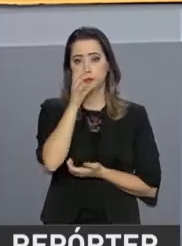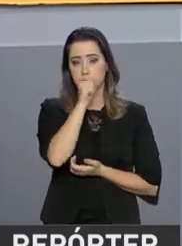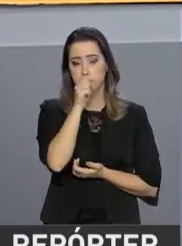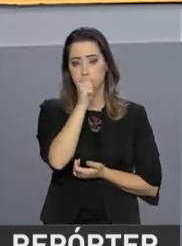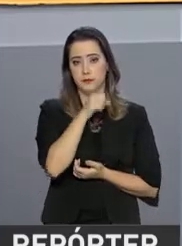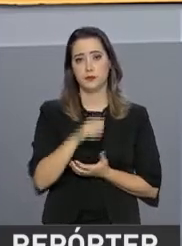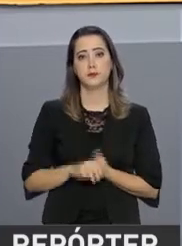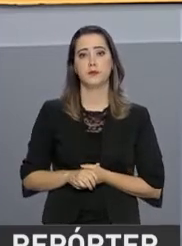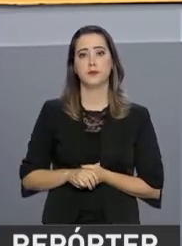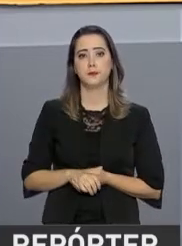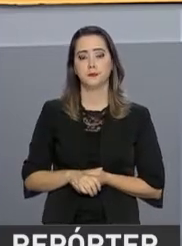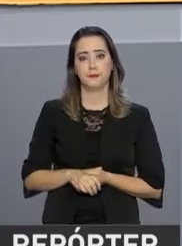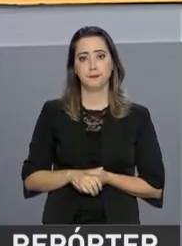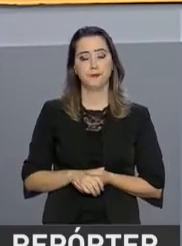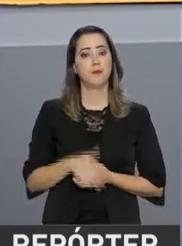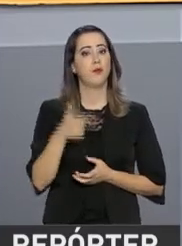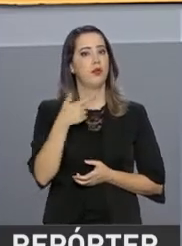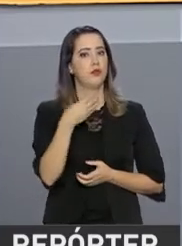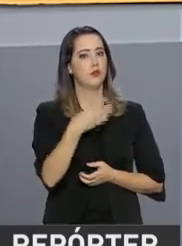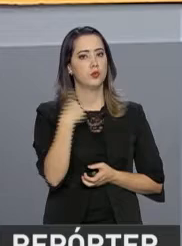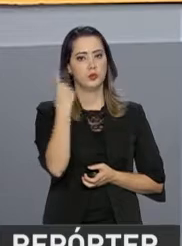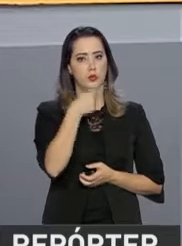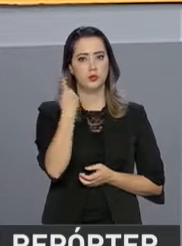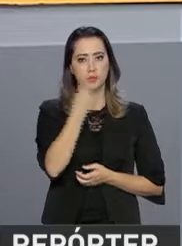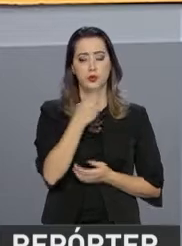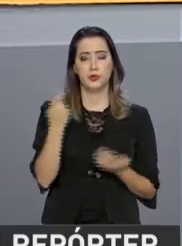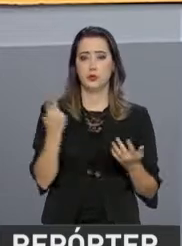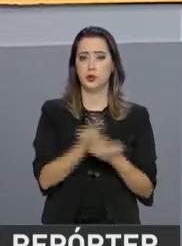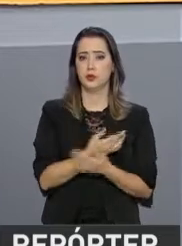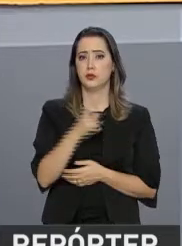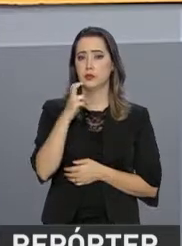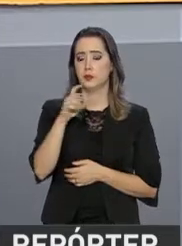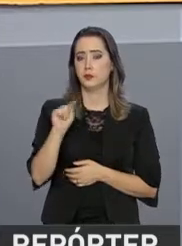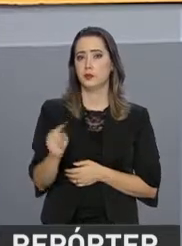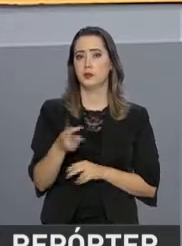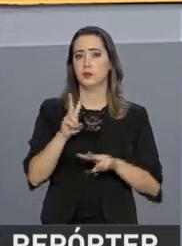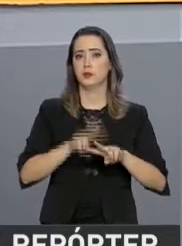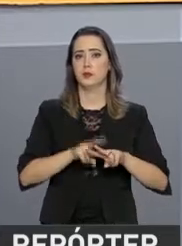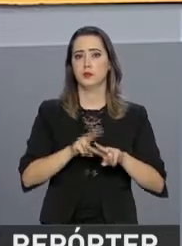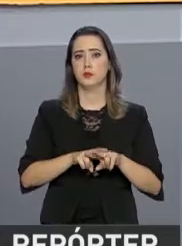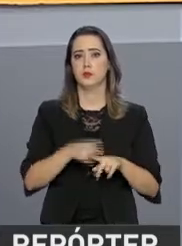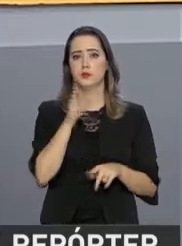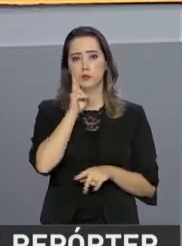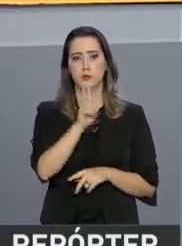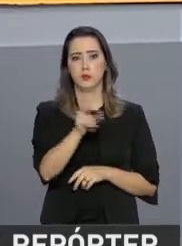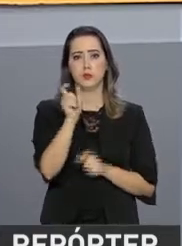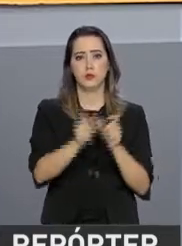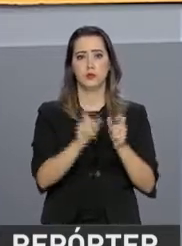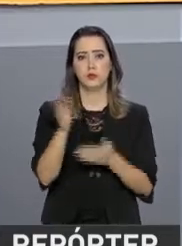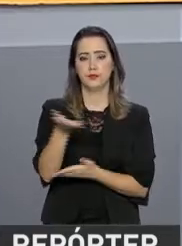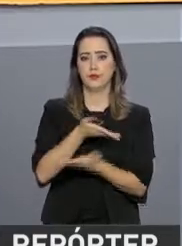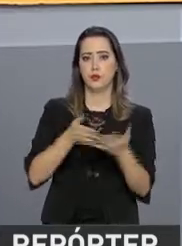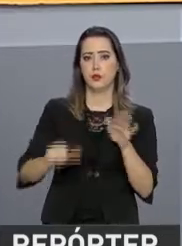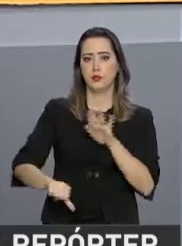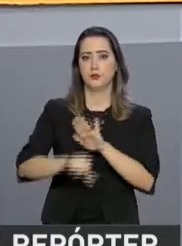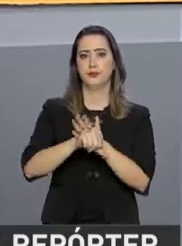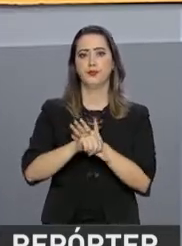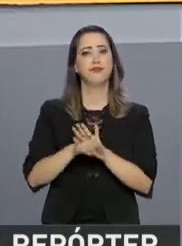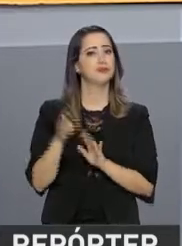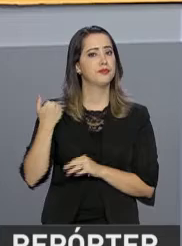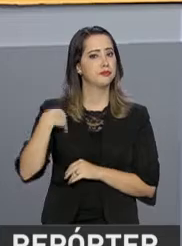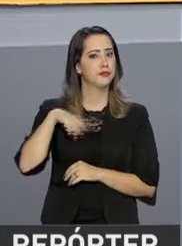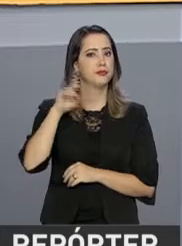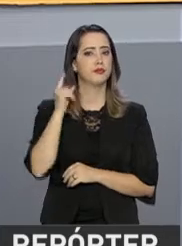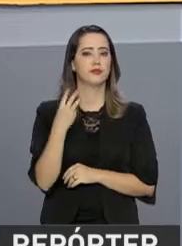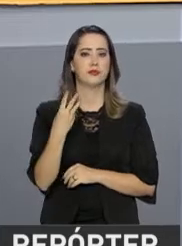sábado, 12 de maio. Em 24 horas, foram realizadas quase 5 mil prisões em flagrante de pessoas envolvidas em crimes